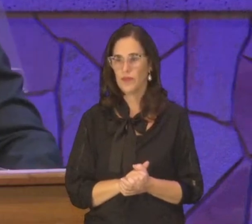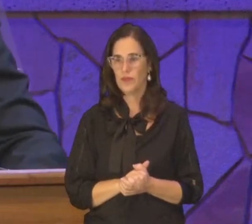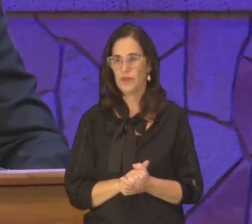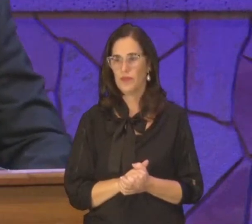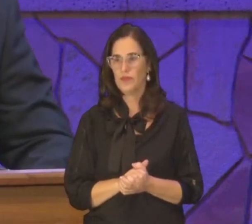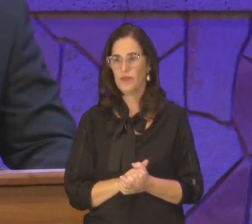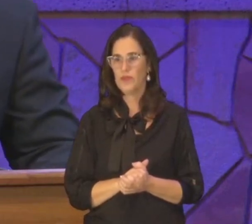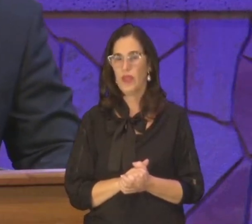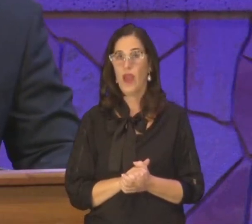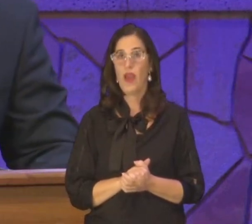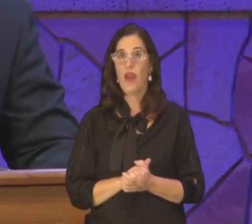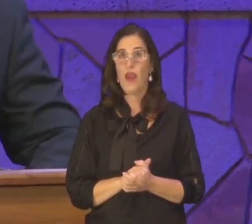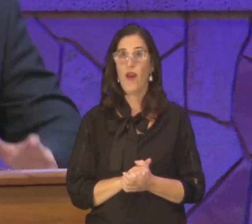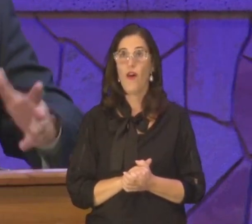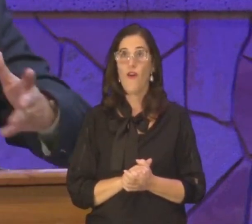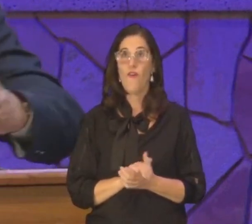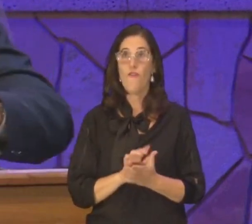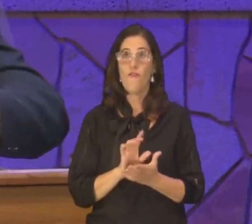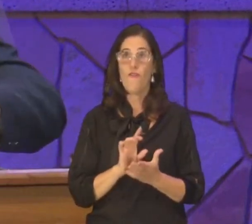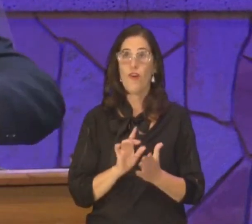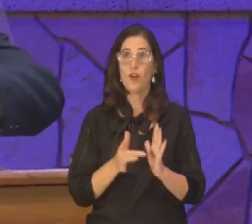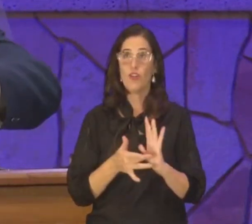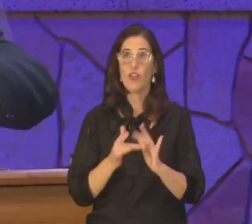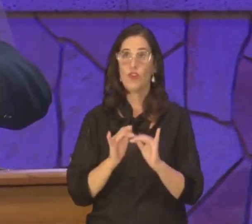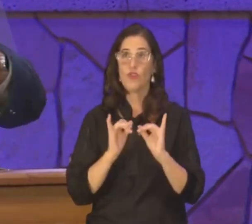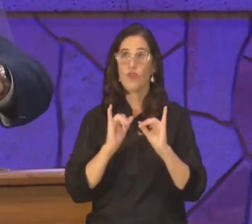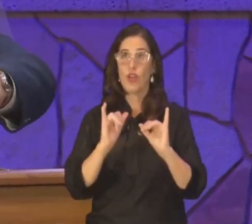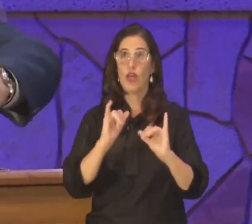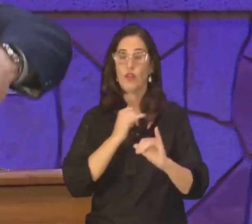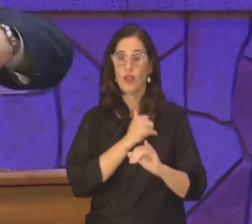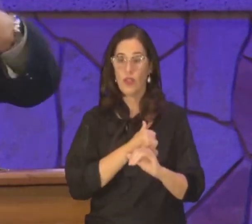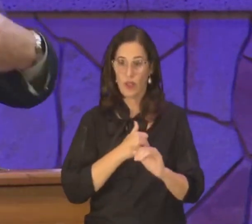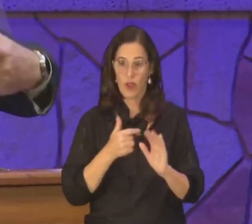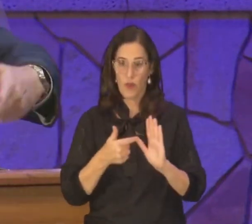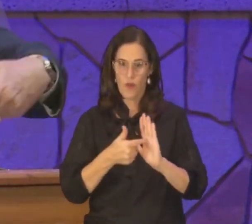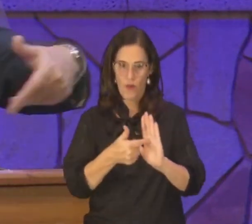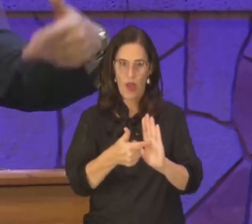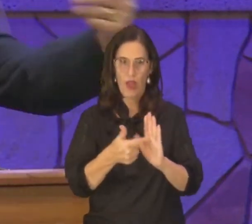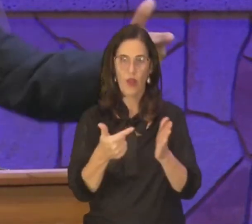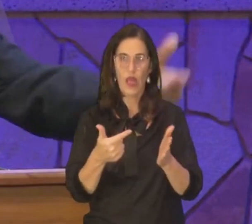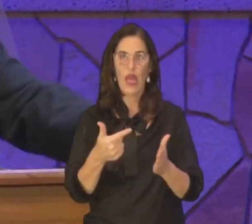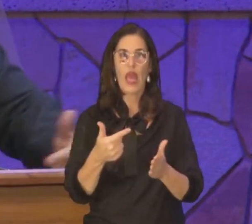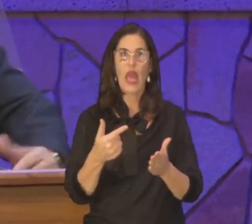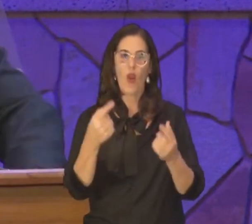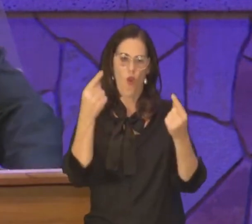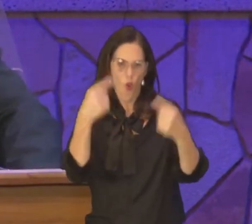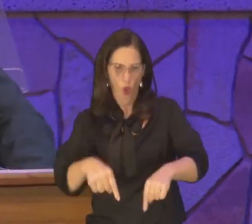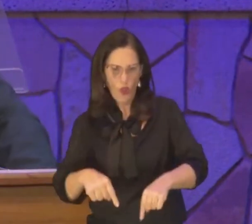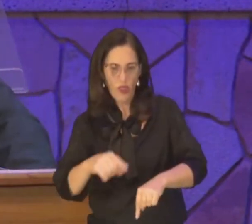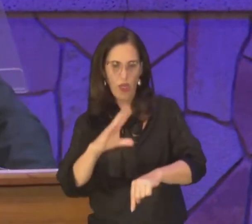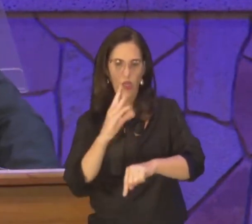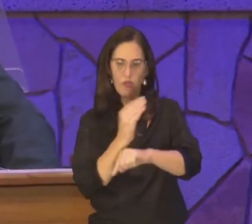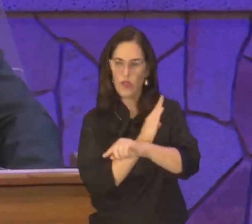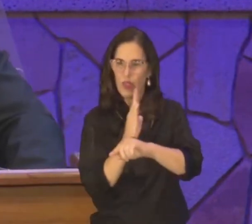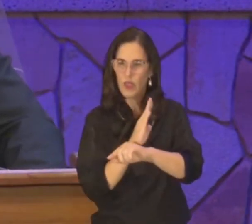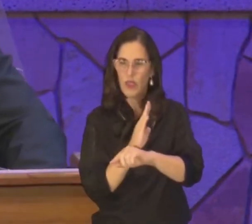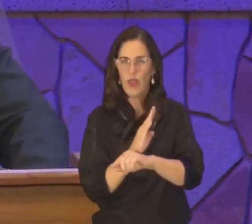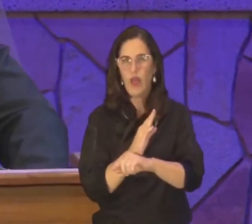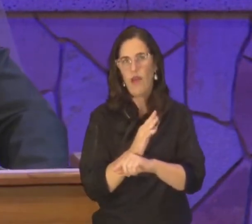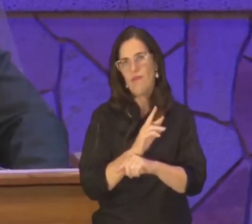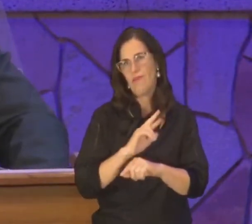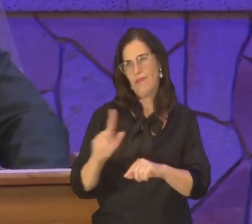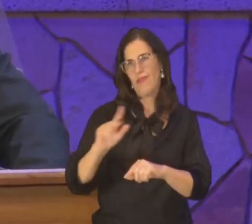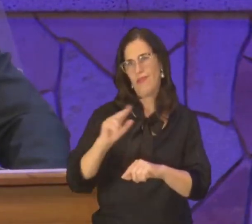O fato de Jesus não ter falado com João e denunciado e dito, eu tenho algo contra ti, isto não quer dizer que aquela